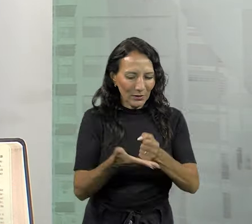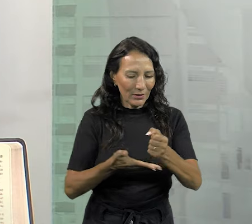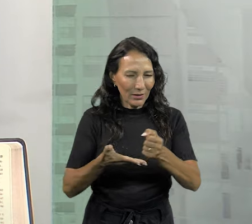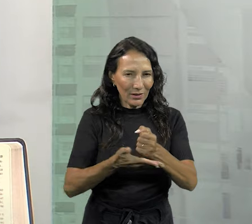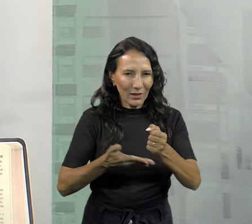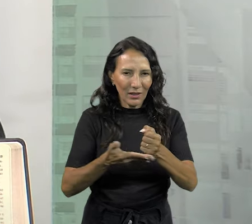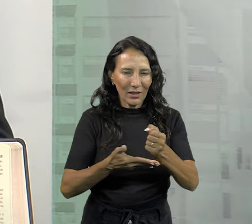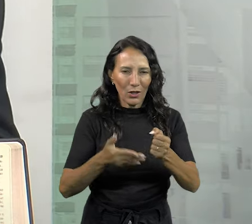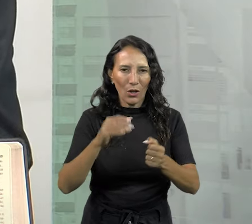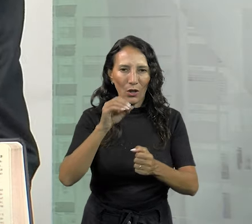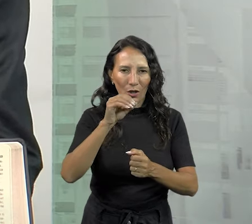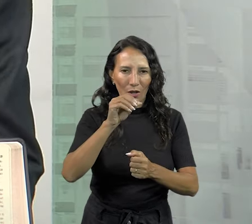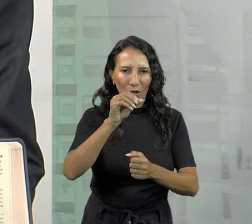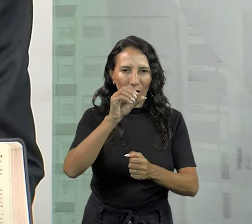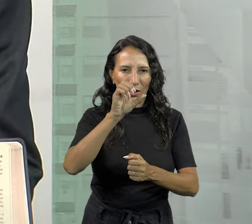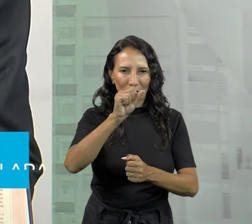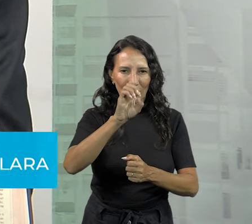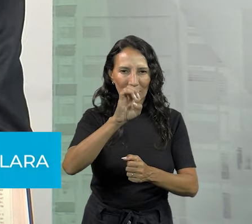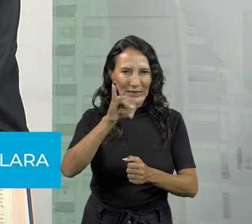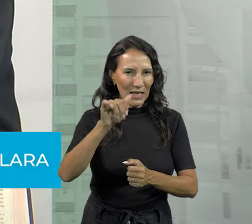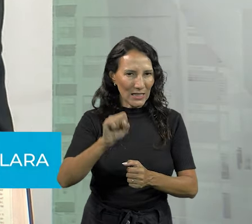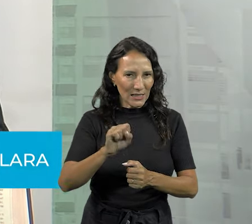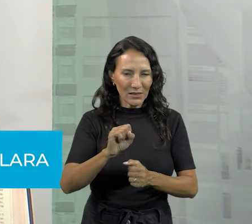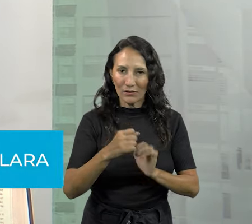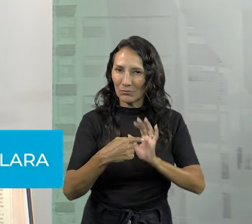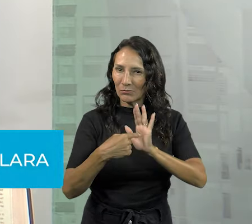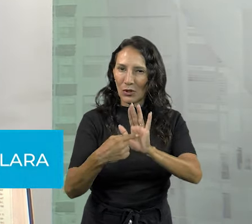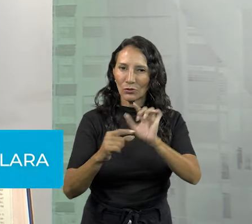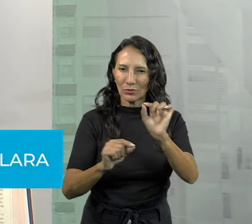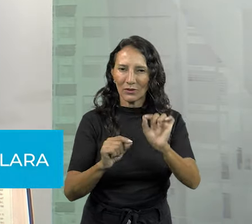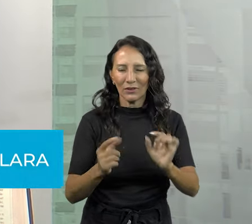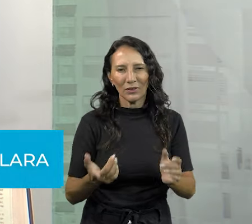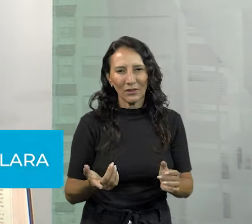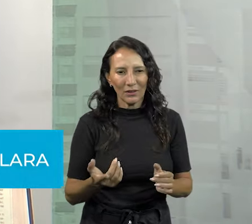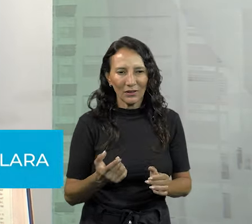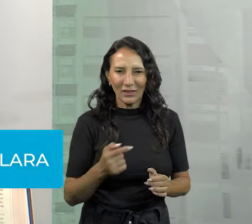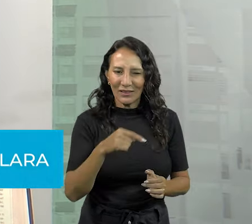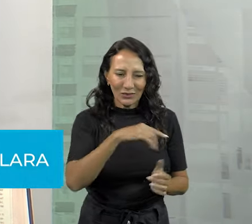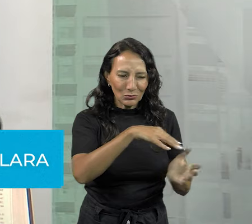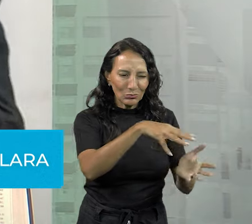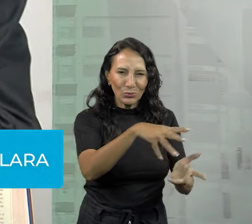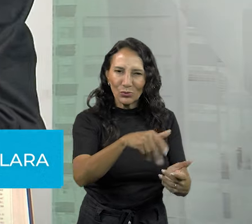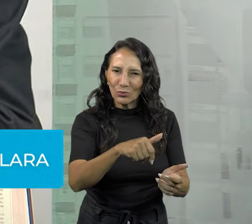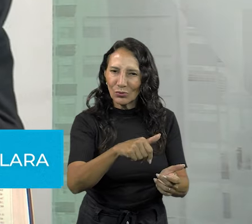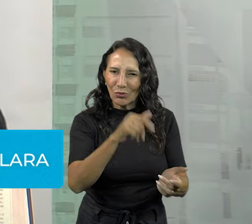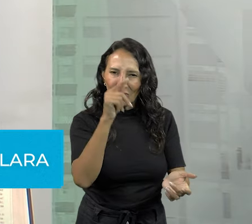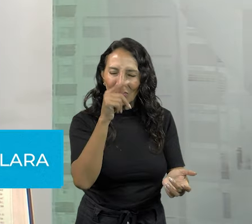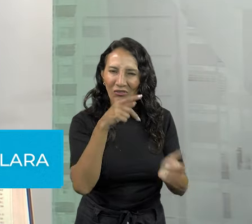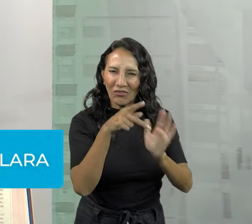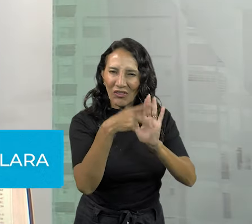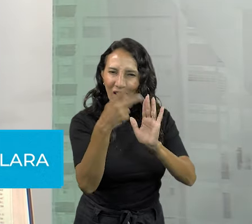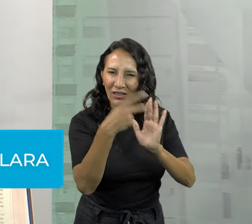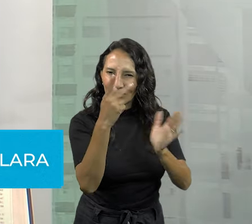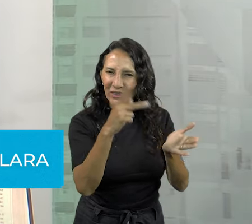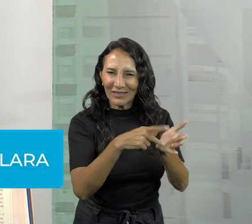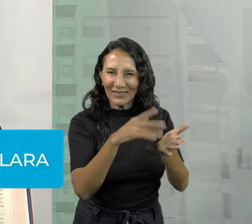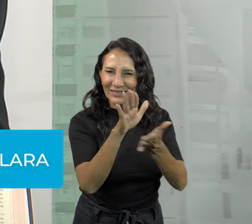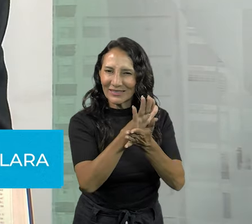destaca aqui é que não há verdade na Terra. Nós vivemos um tempo,